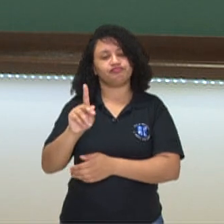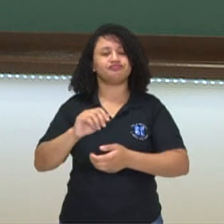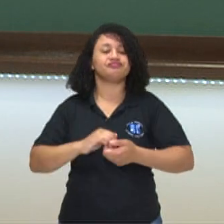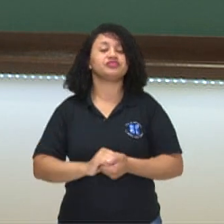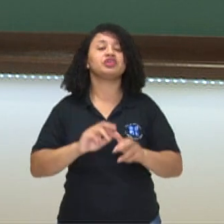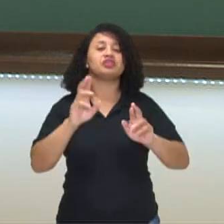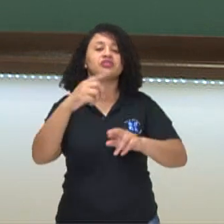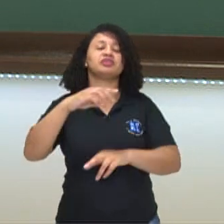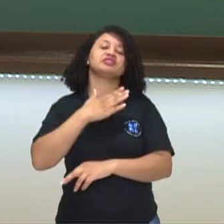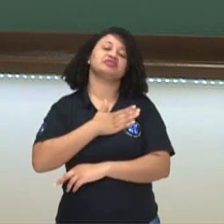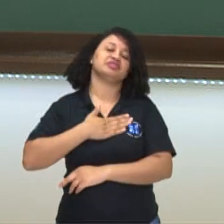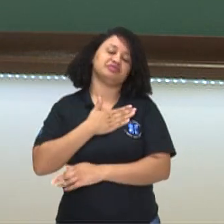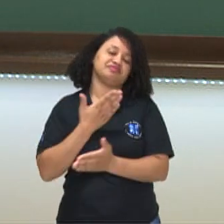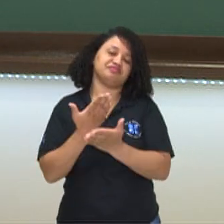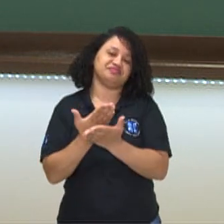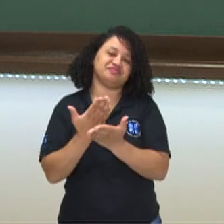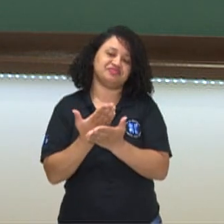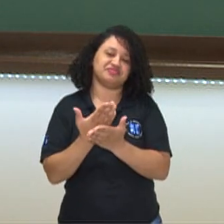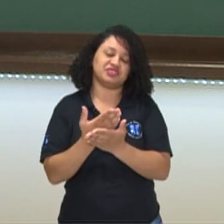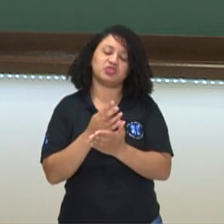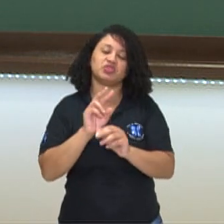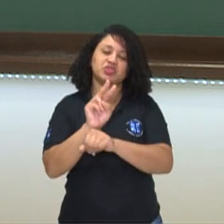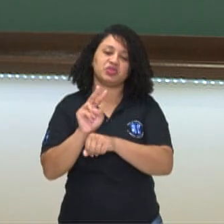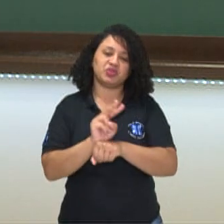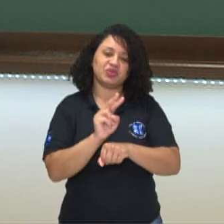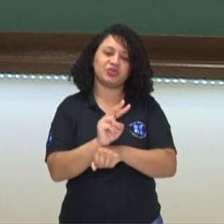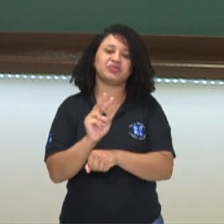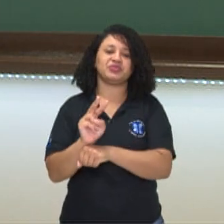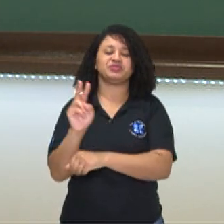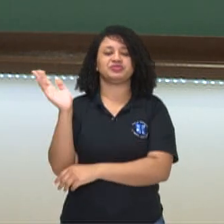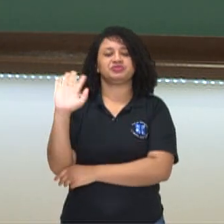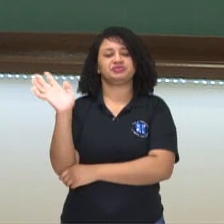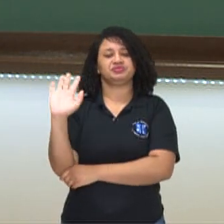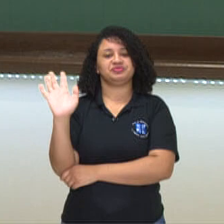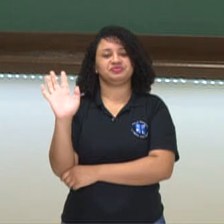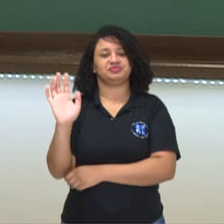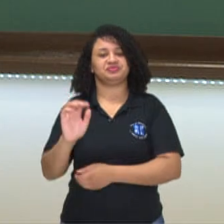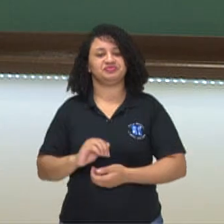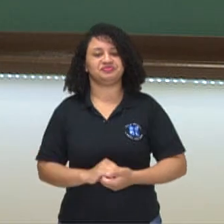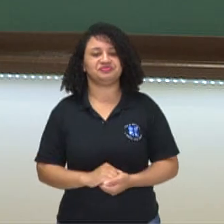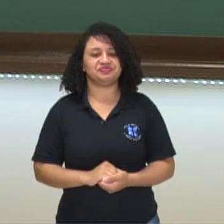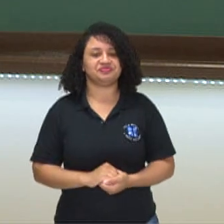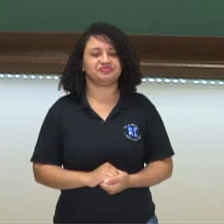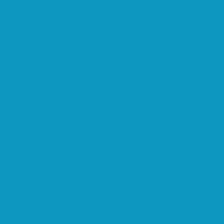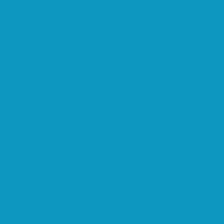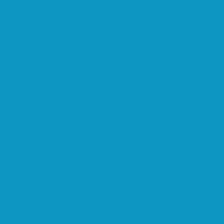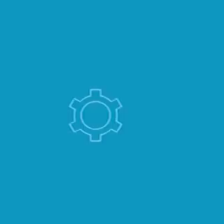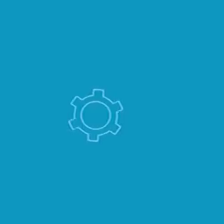vocês tenham gostado da nossa aula. Fiquem bem, se cuidem. Até a próxima. Tchau, tchau.